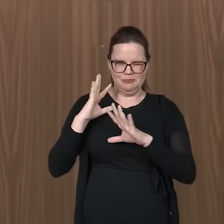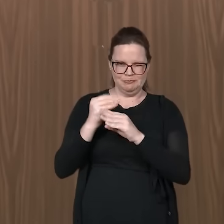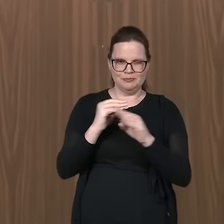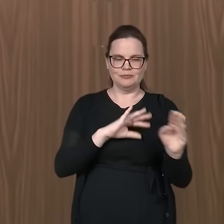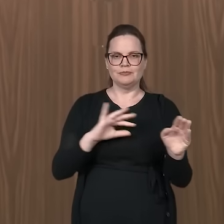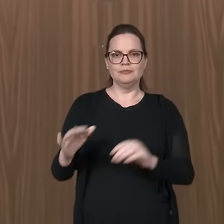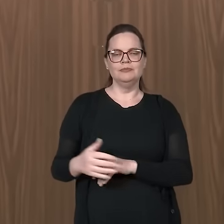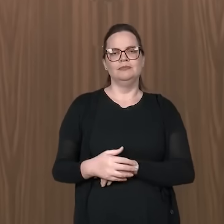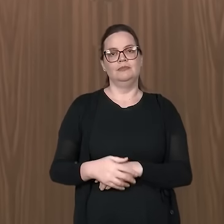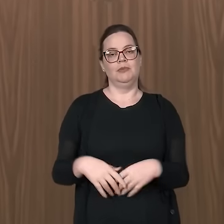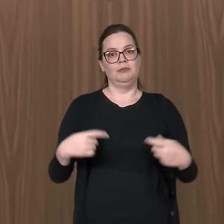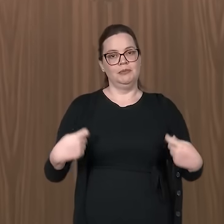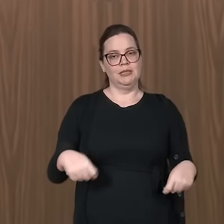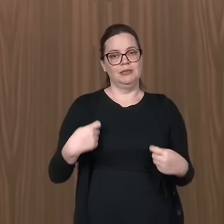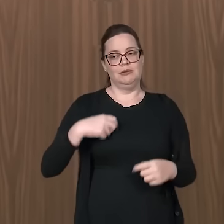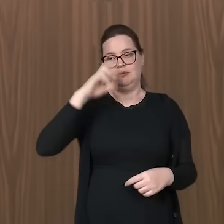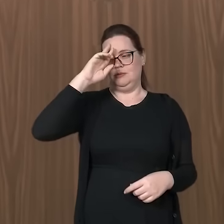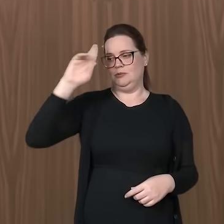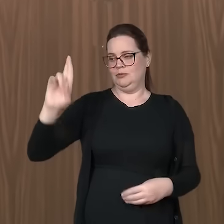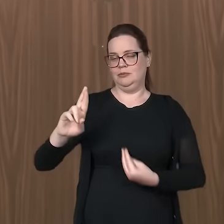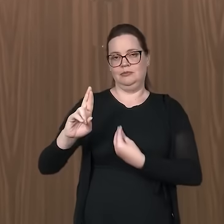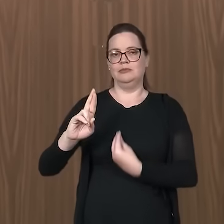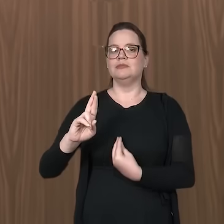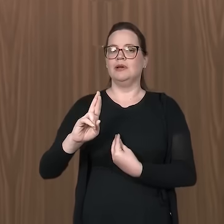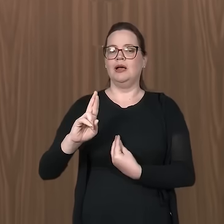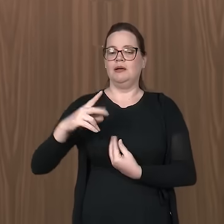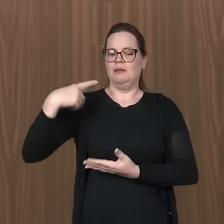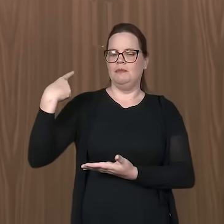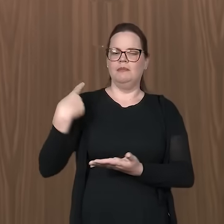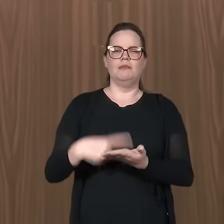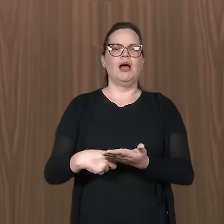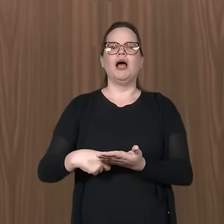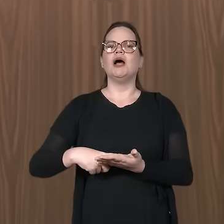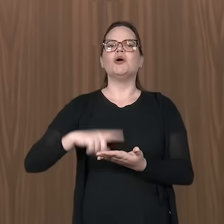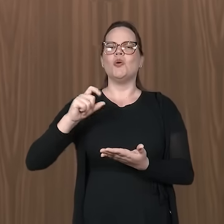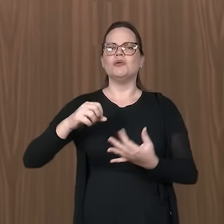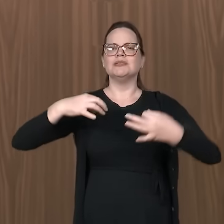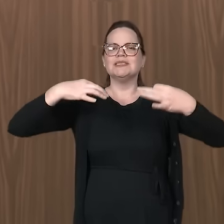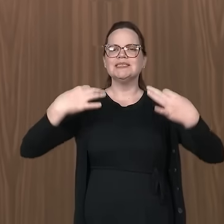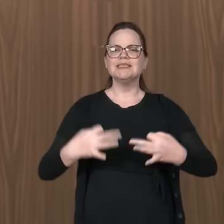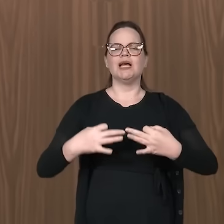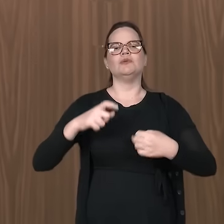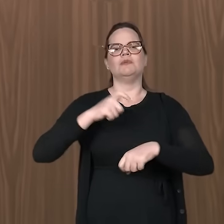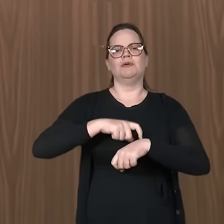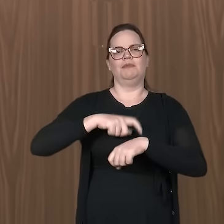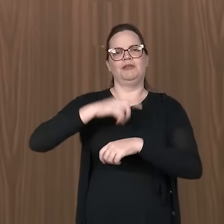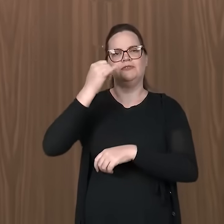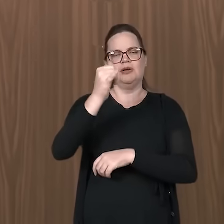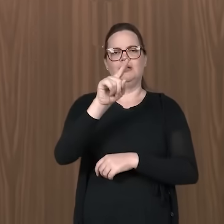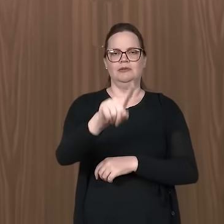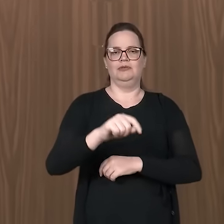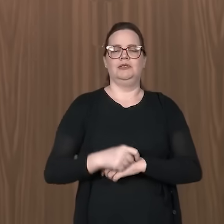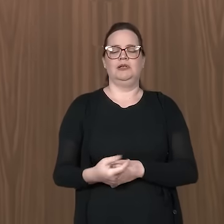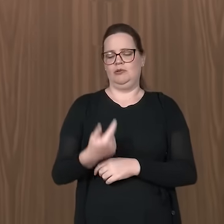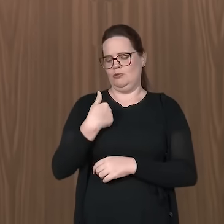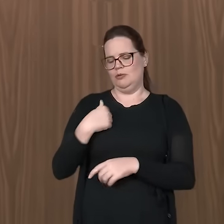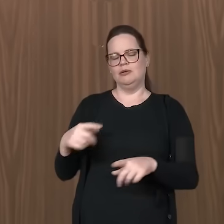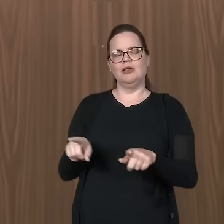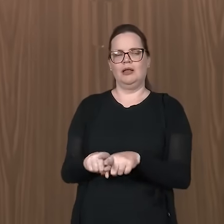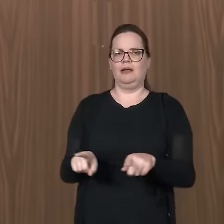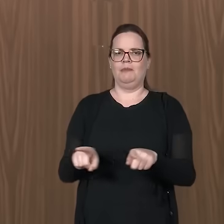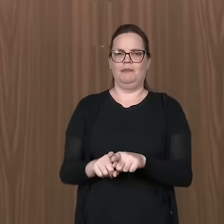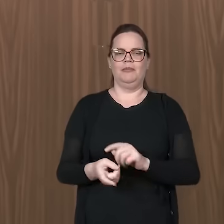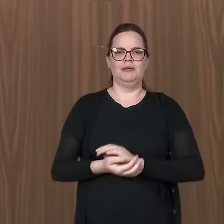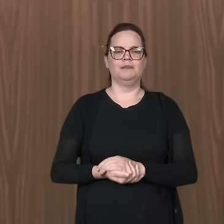é necessário. Jesus está presente. Ele marcou um encontro, como marcou naquele dia com aquela mulher, hoje Ele marca comigo e